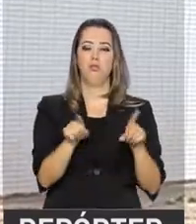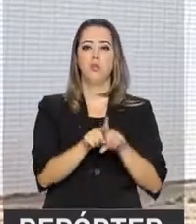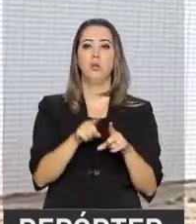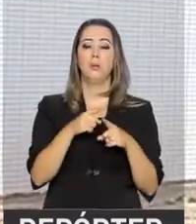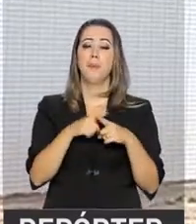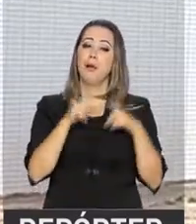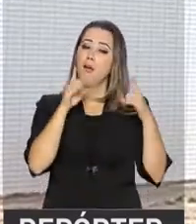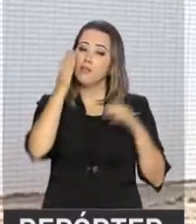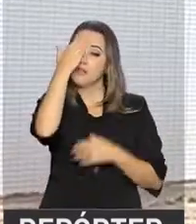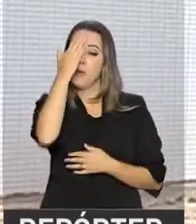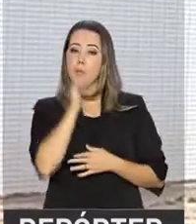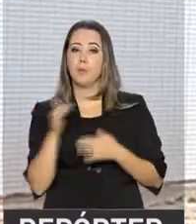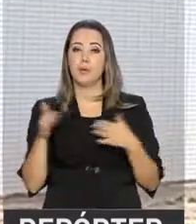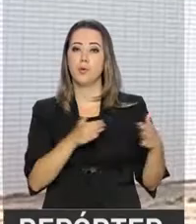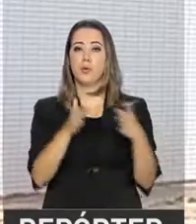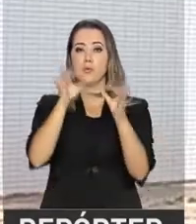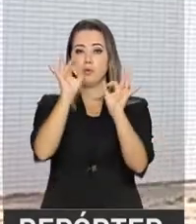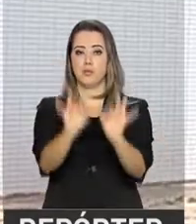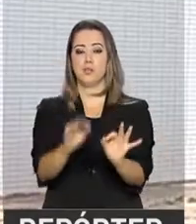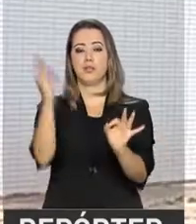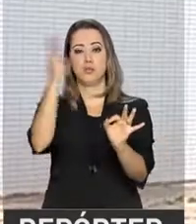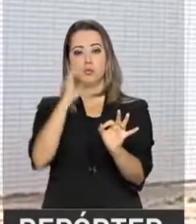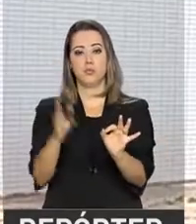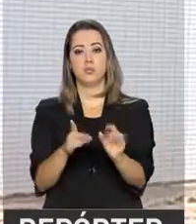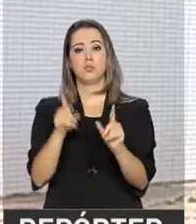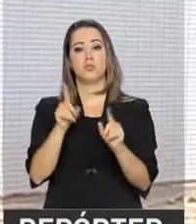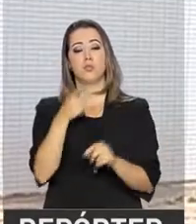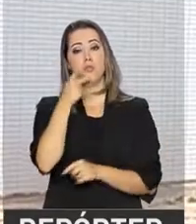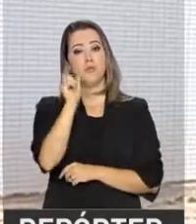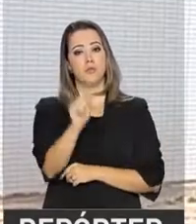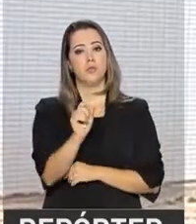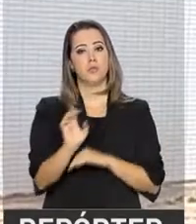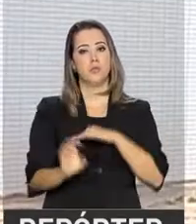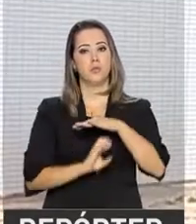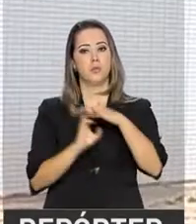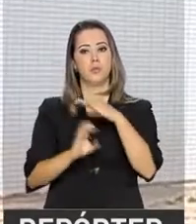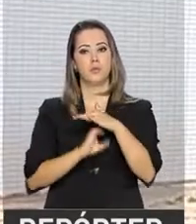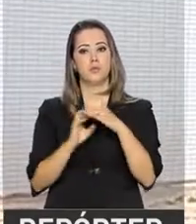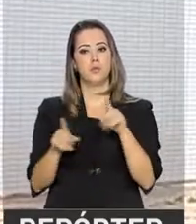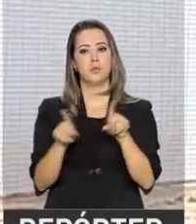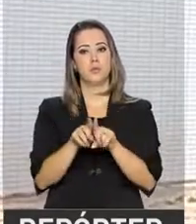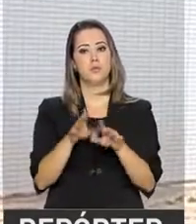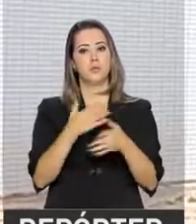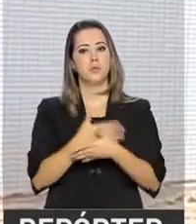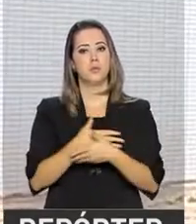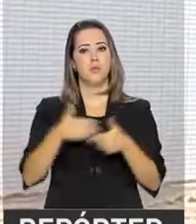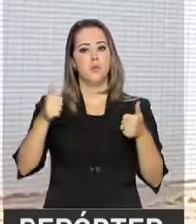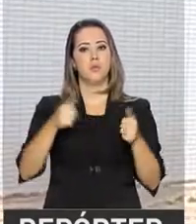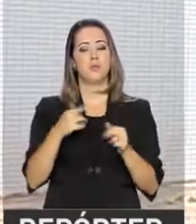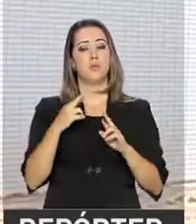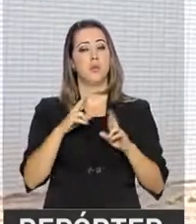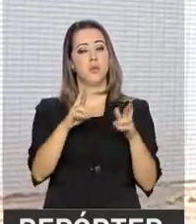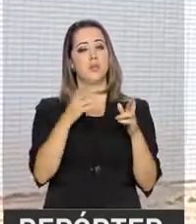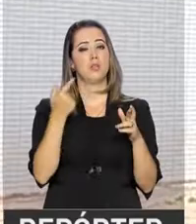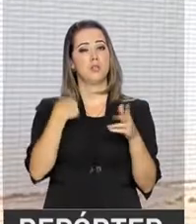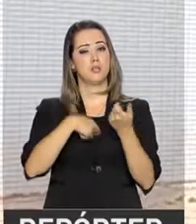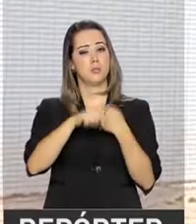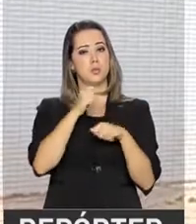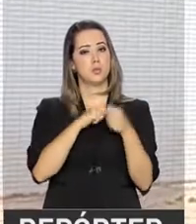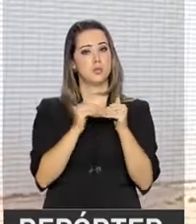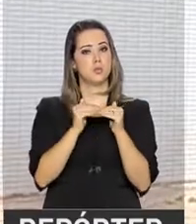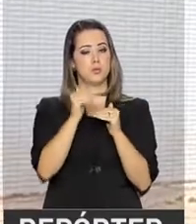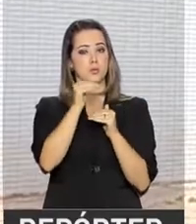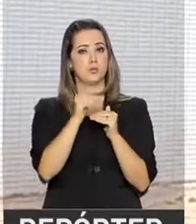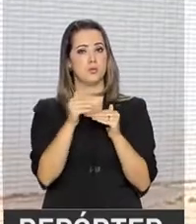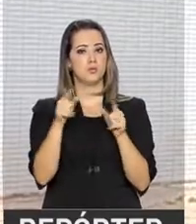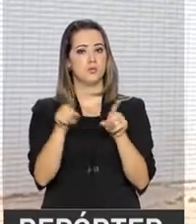e que a enfatizou a posição da agência quanto à melhora da perspectiva da economia elevando o